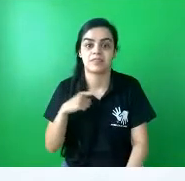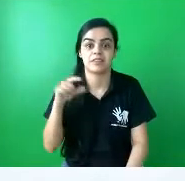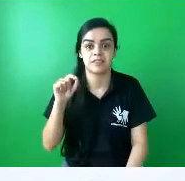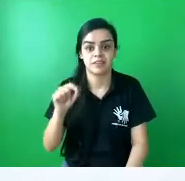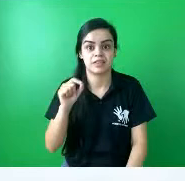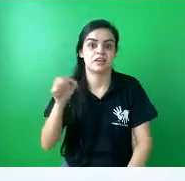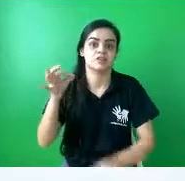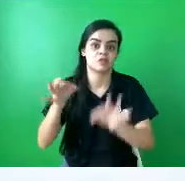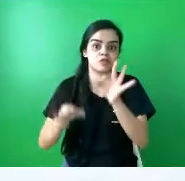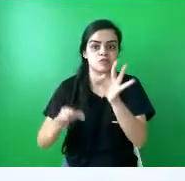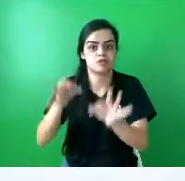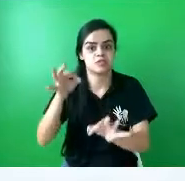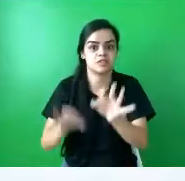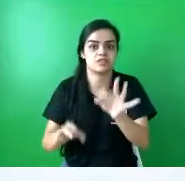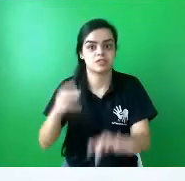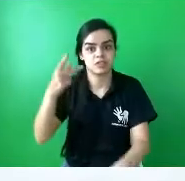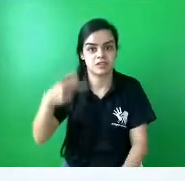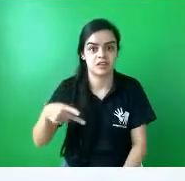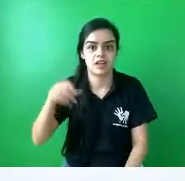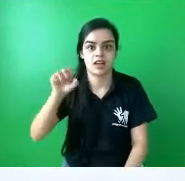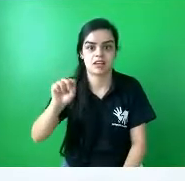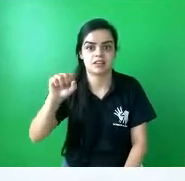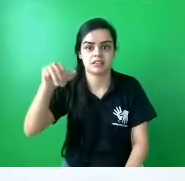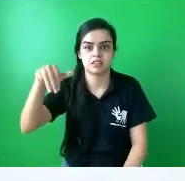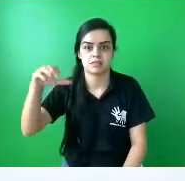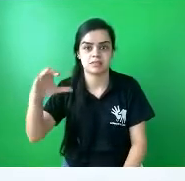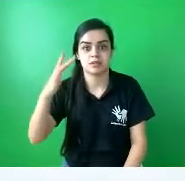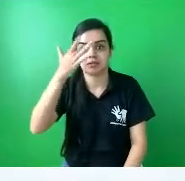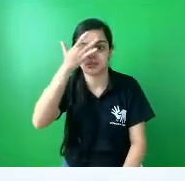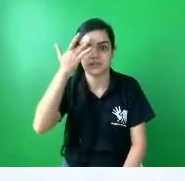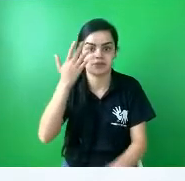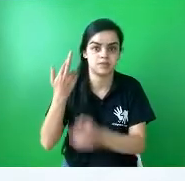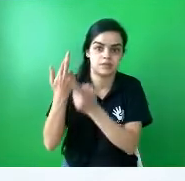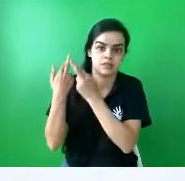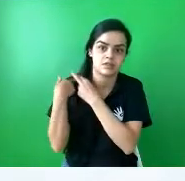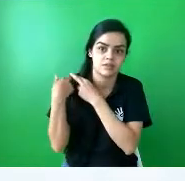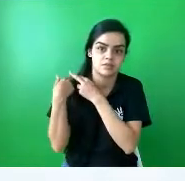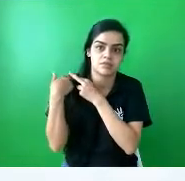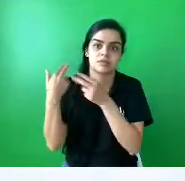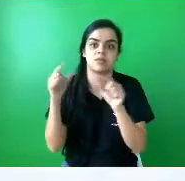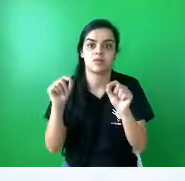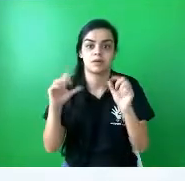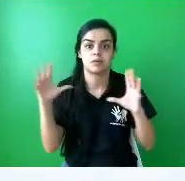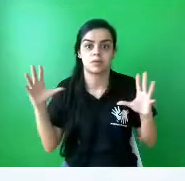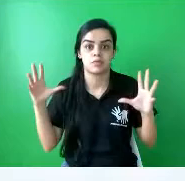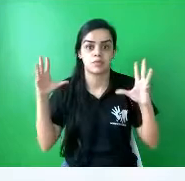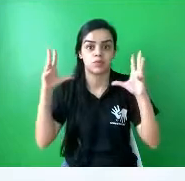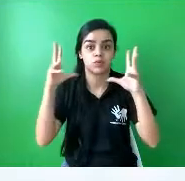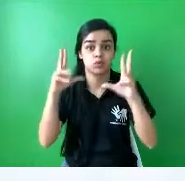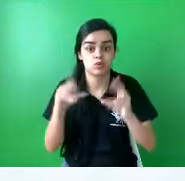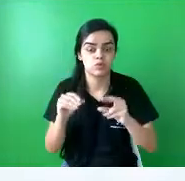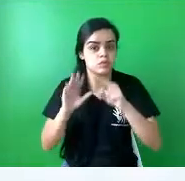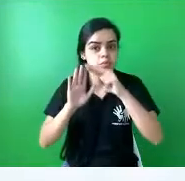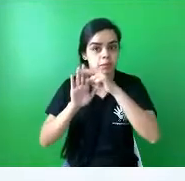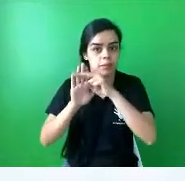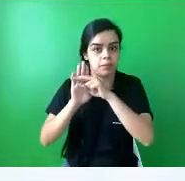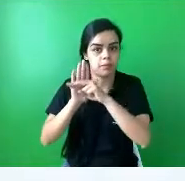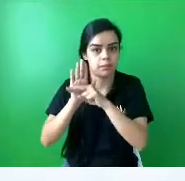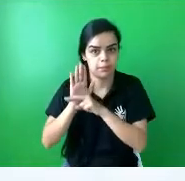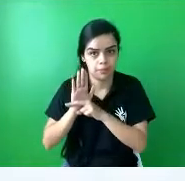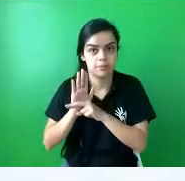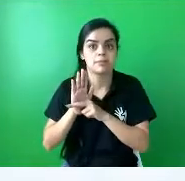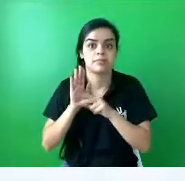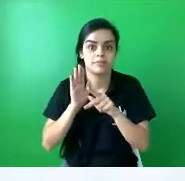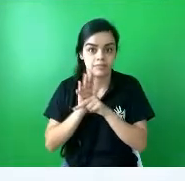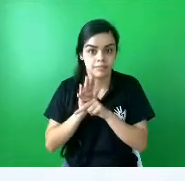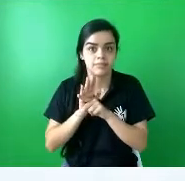departamento jurídico aqui do SLC. São pessoas responsáveis por basicamente todos os regulamentos. Cada